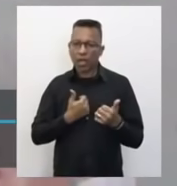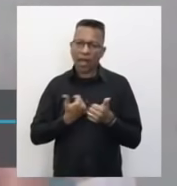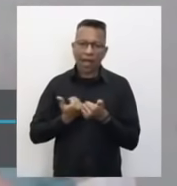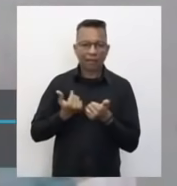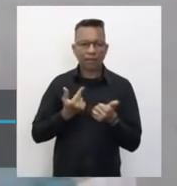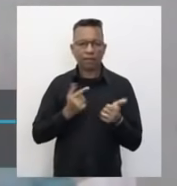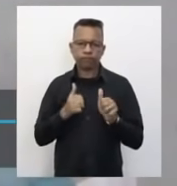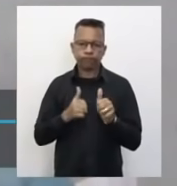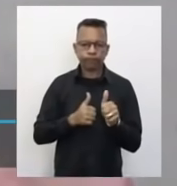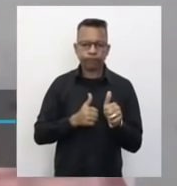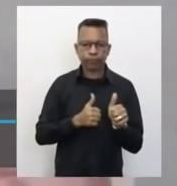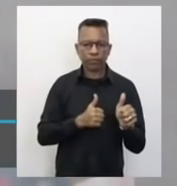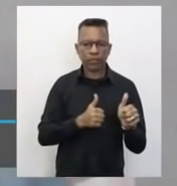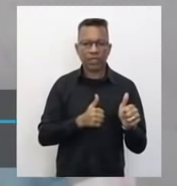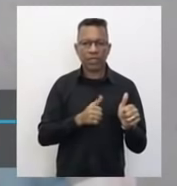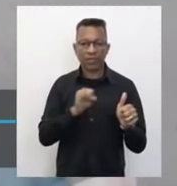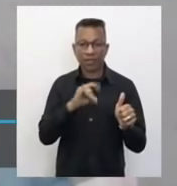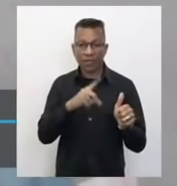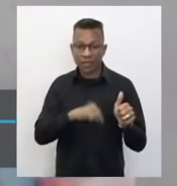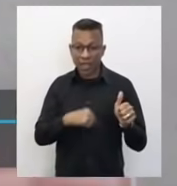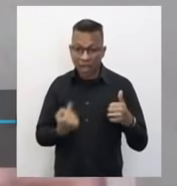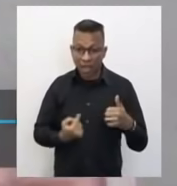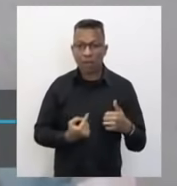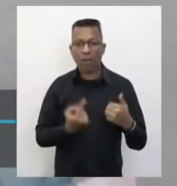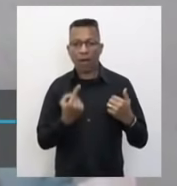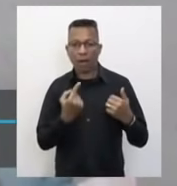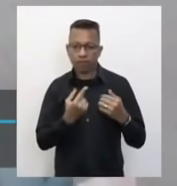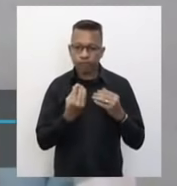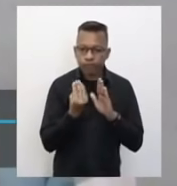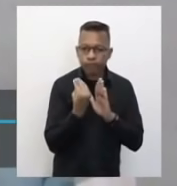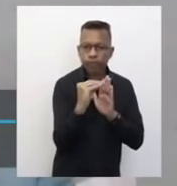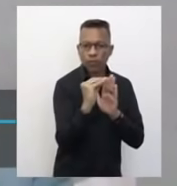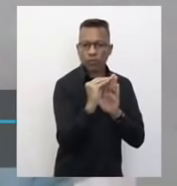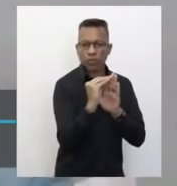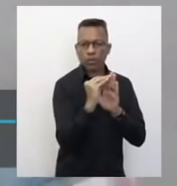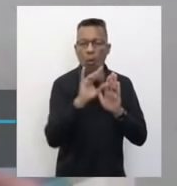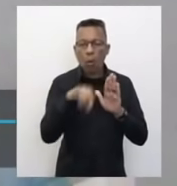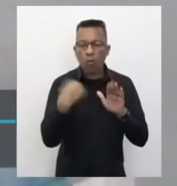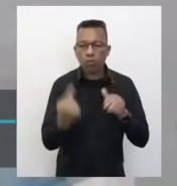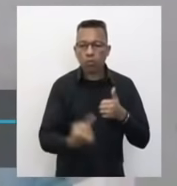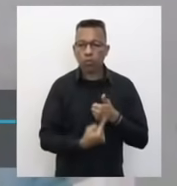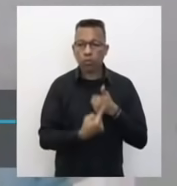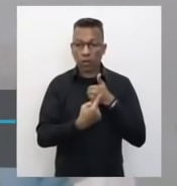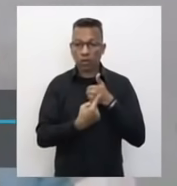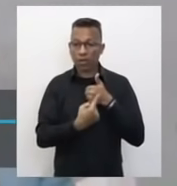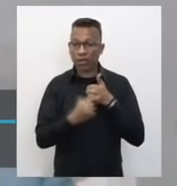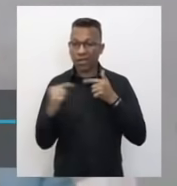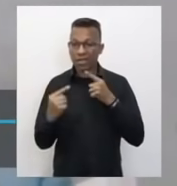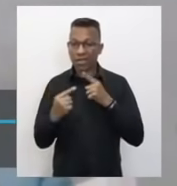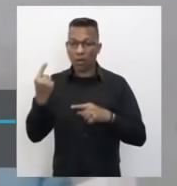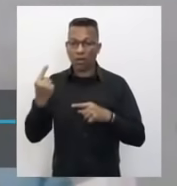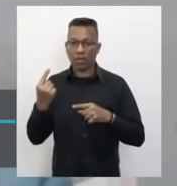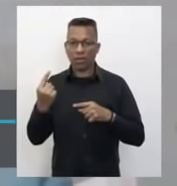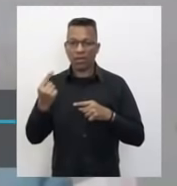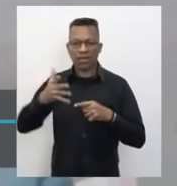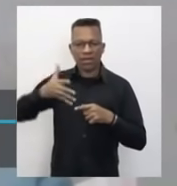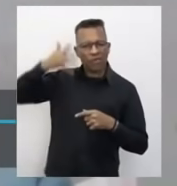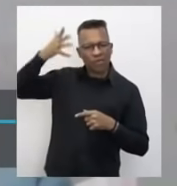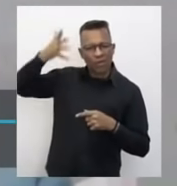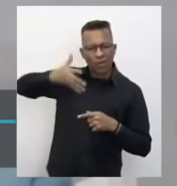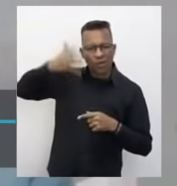você posta, compartilha ou curte algo que não é adequado, que traz um discurso de